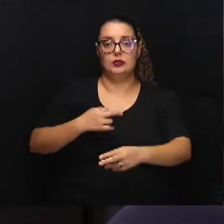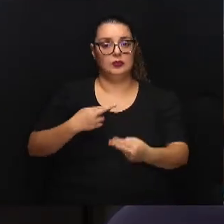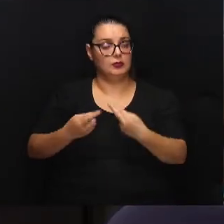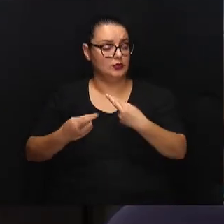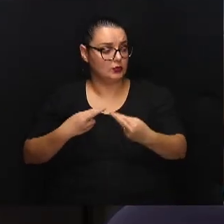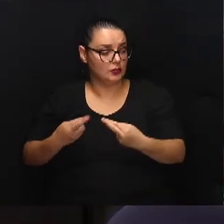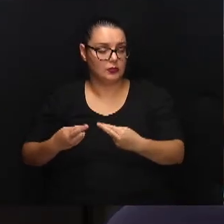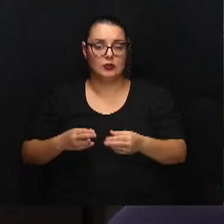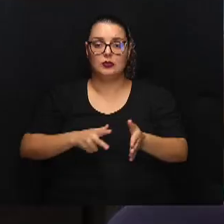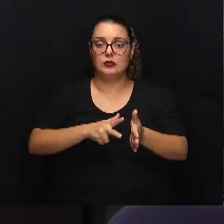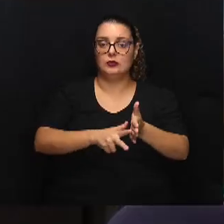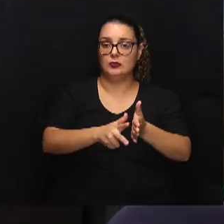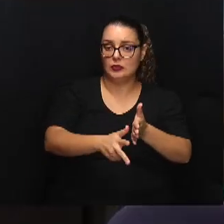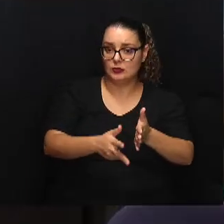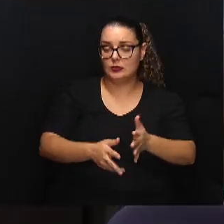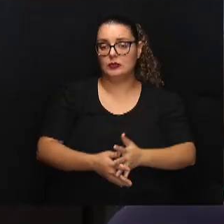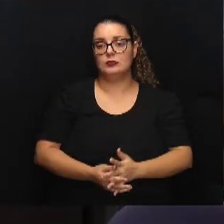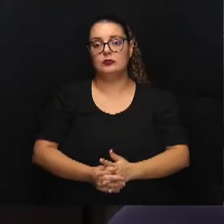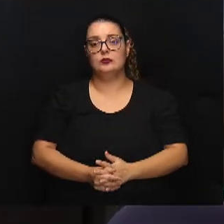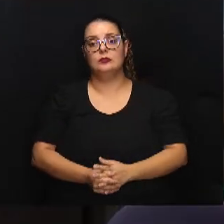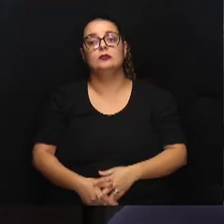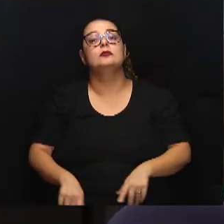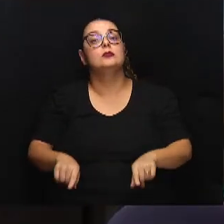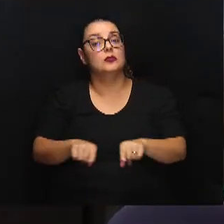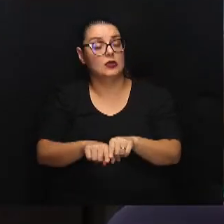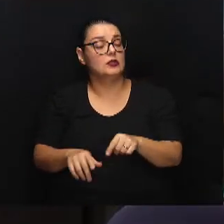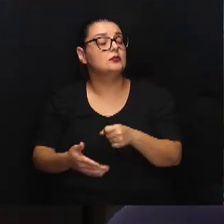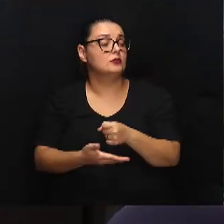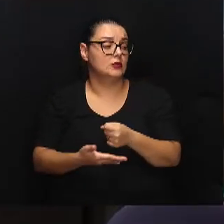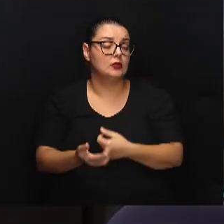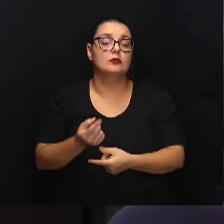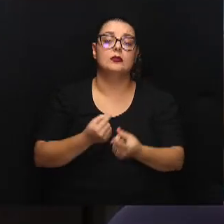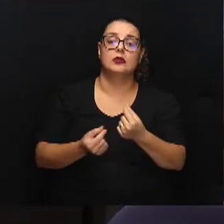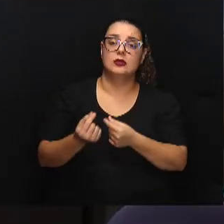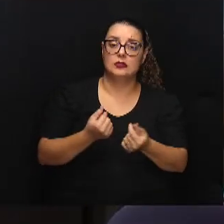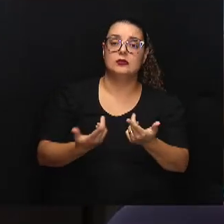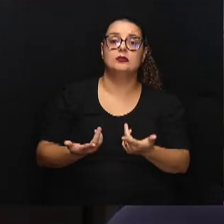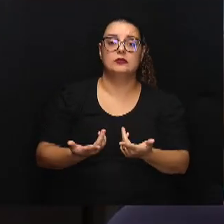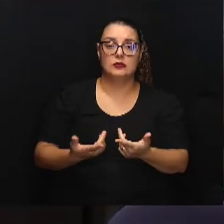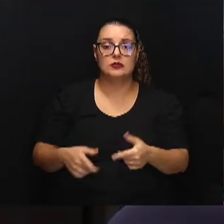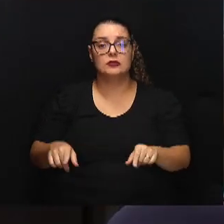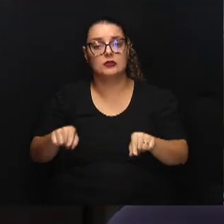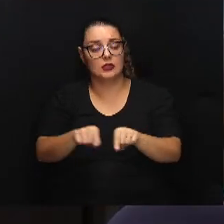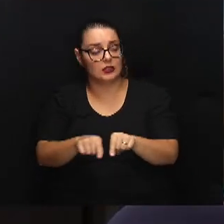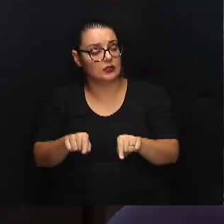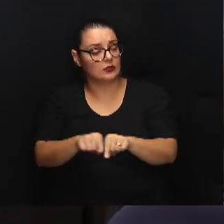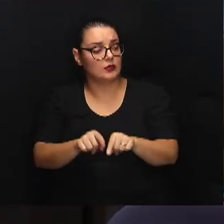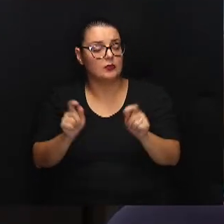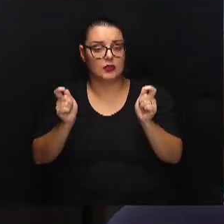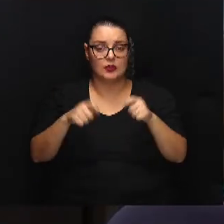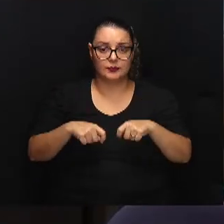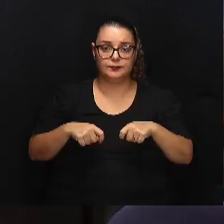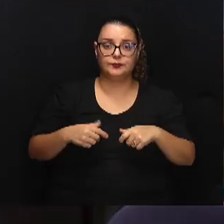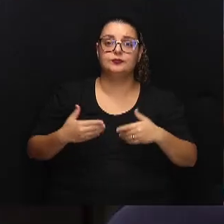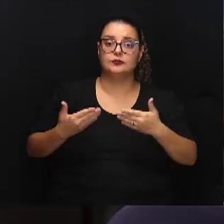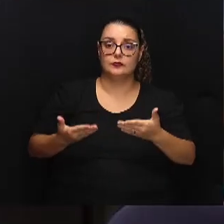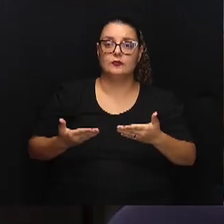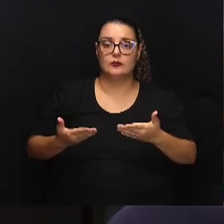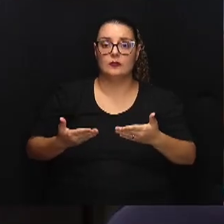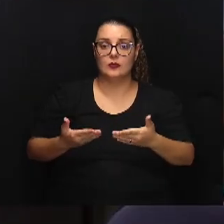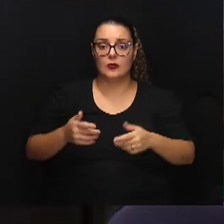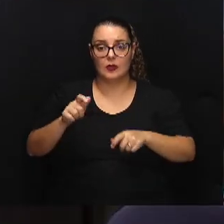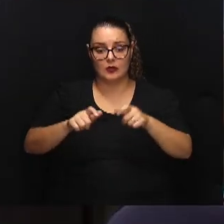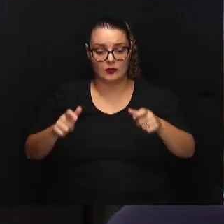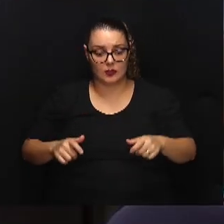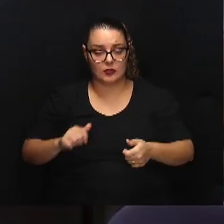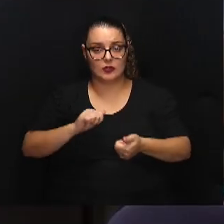rodovias, com ferrovia, mas também pela base econômica e pela possibilidade de oferecer mão de obra